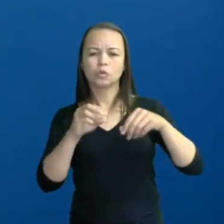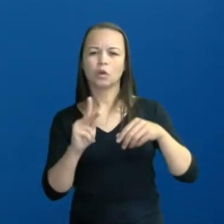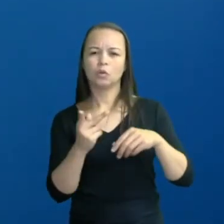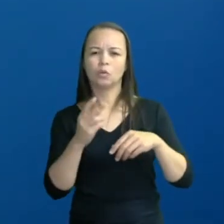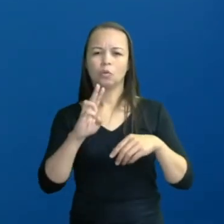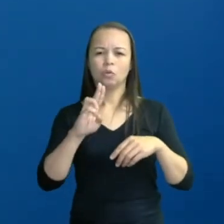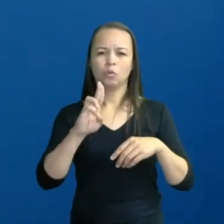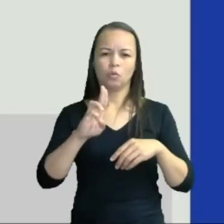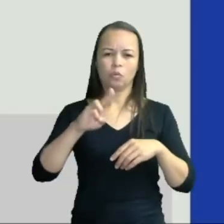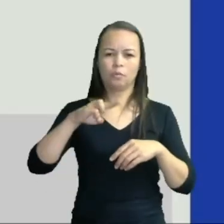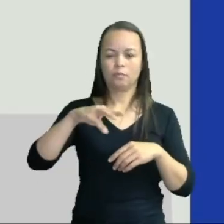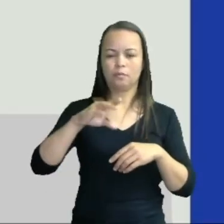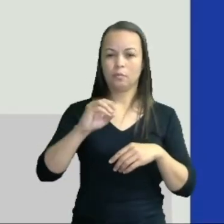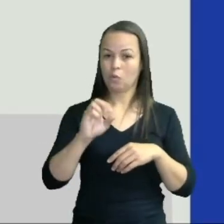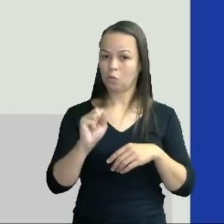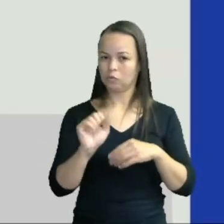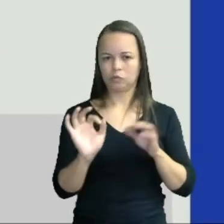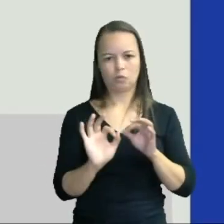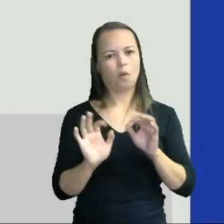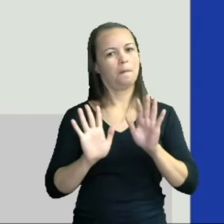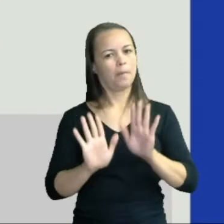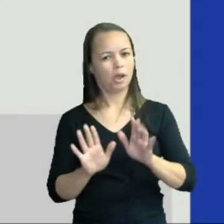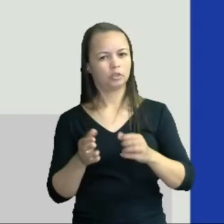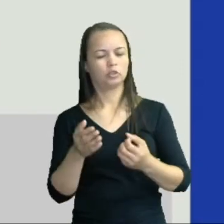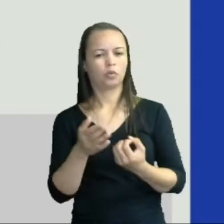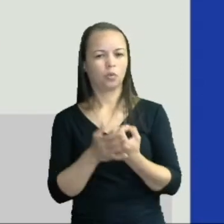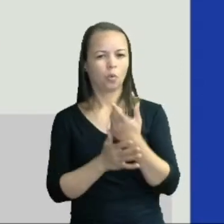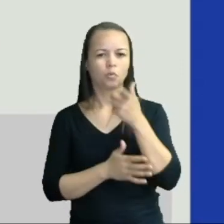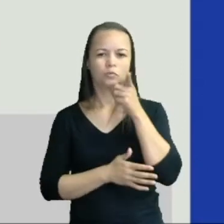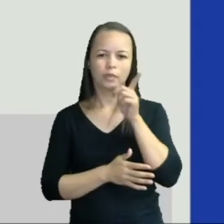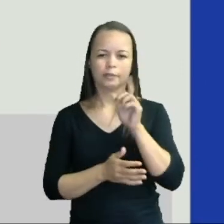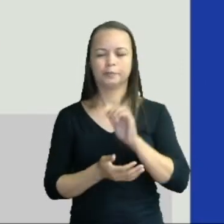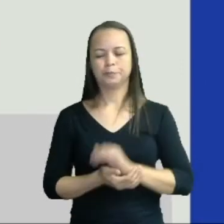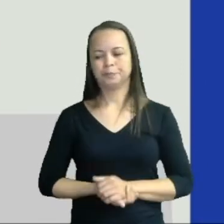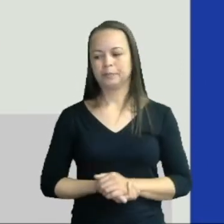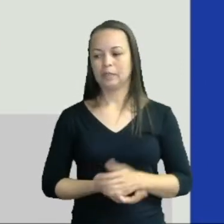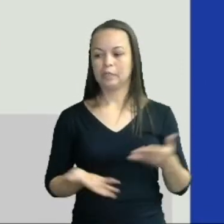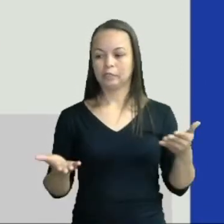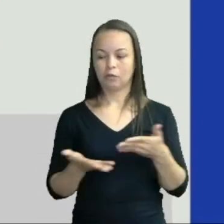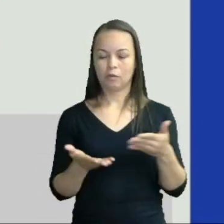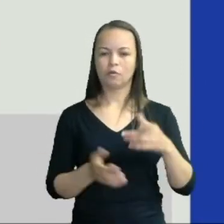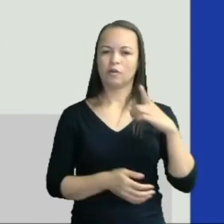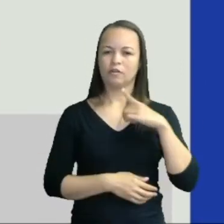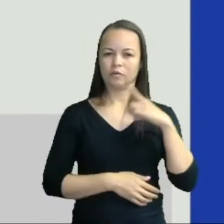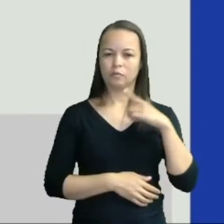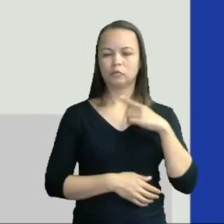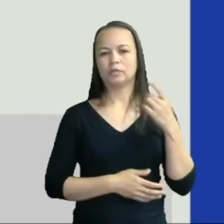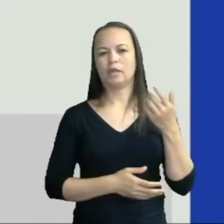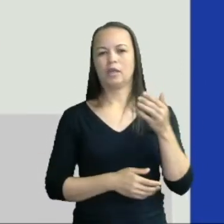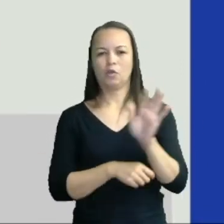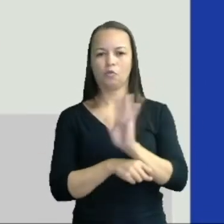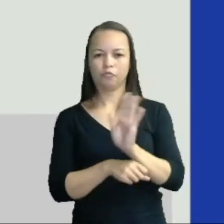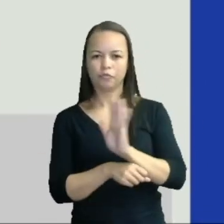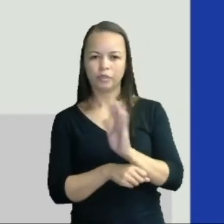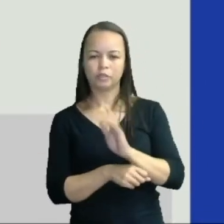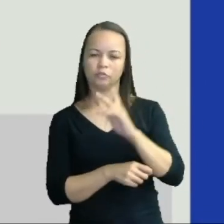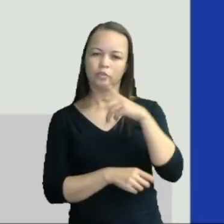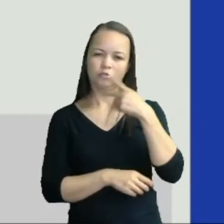cultivar. Vamos lá. Vamos agora assistir um vídeo que fala mais um pouquinho sobre o solo.